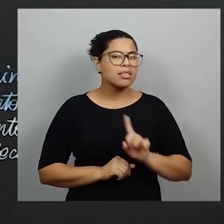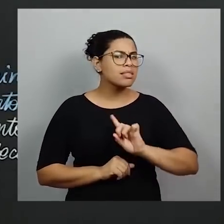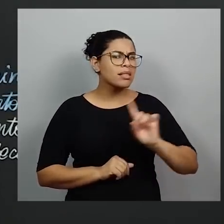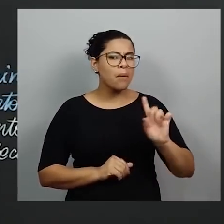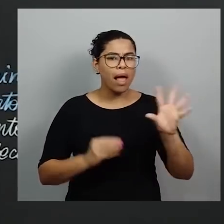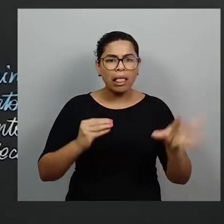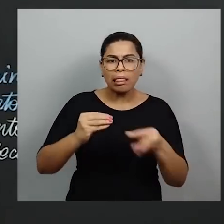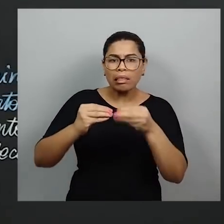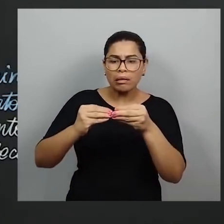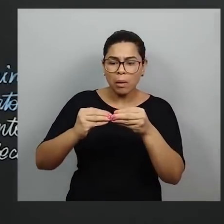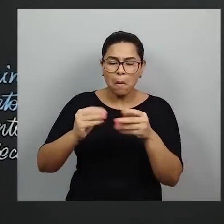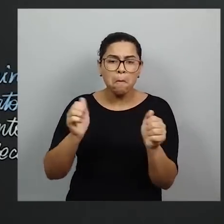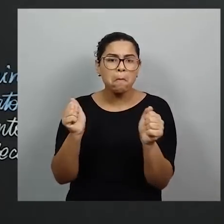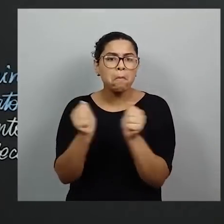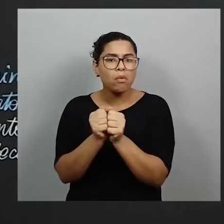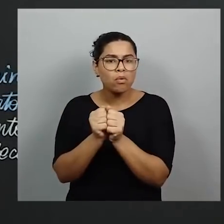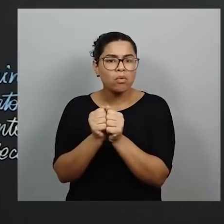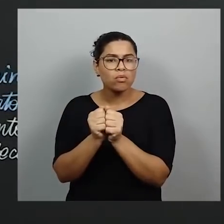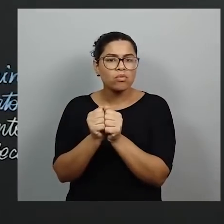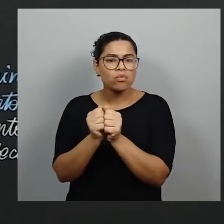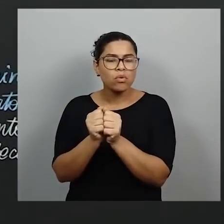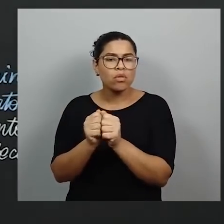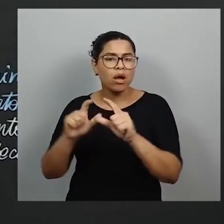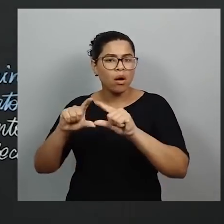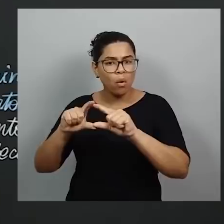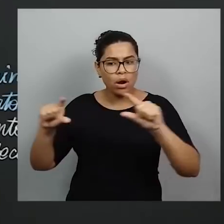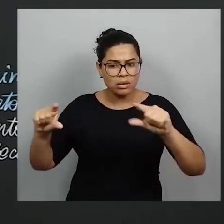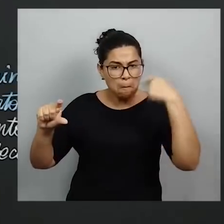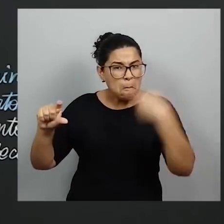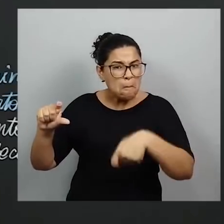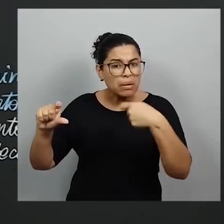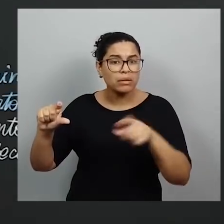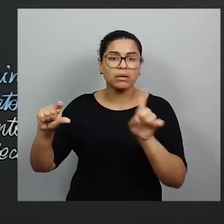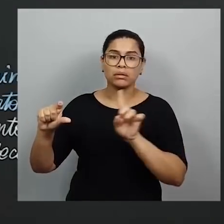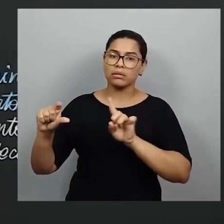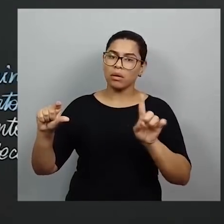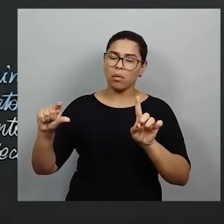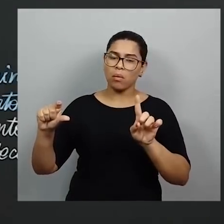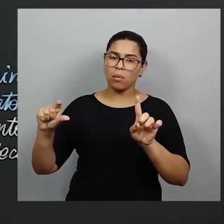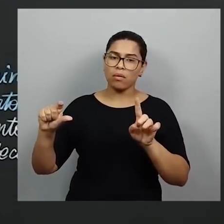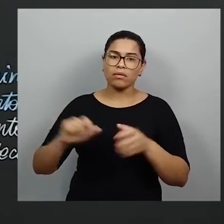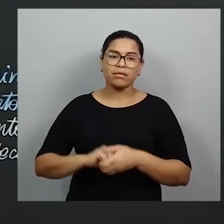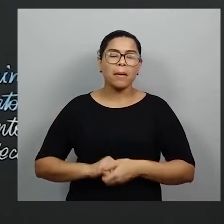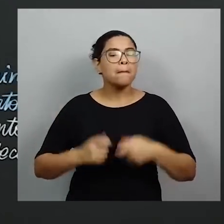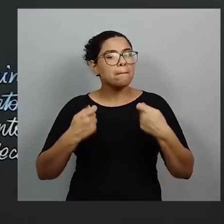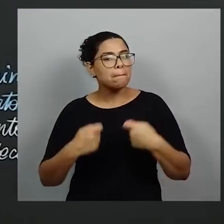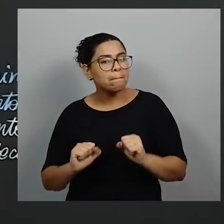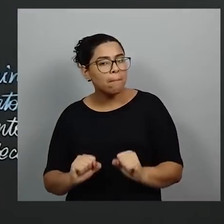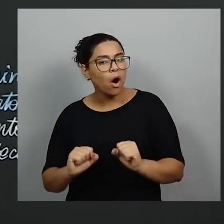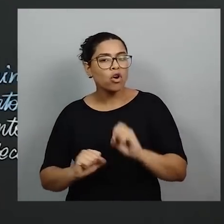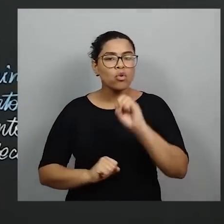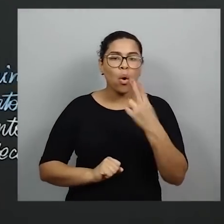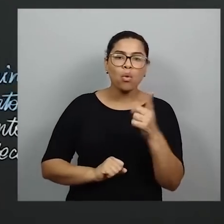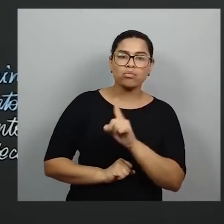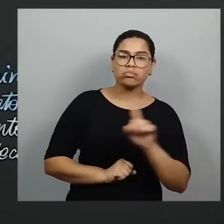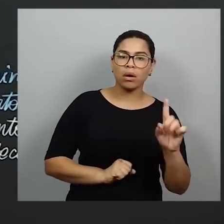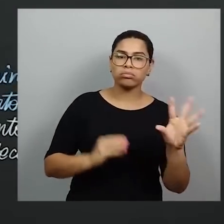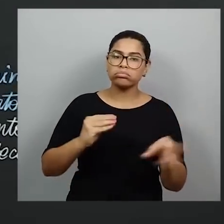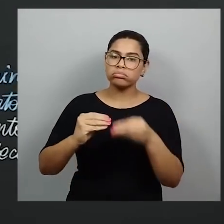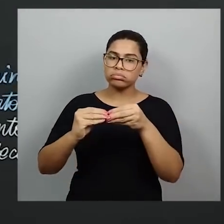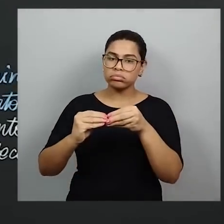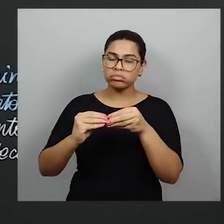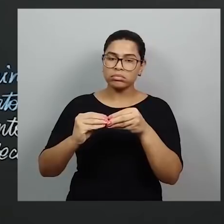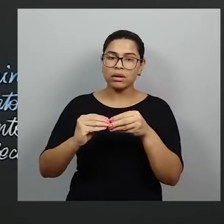não é integrante da oração, ele é um acessório, ou seja, ele pode estar ou não na oração e a presença dele não